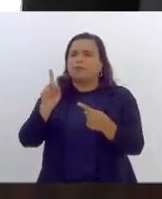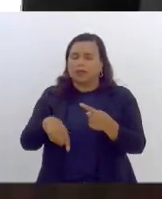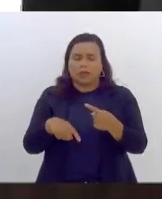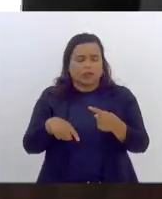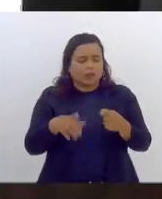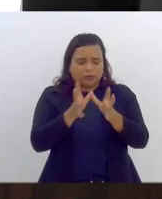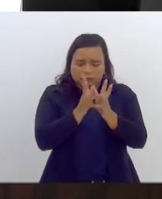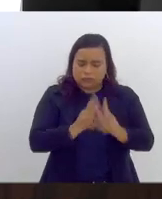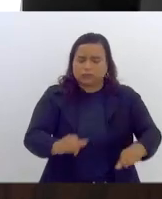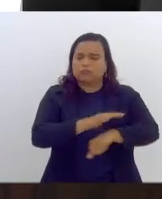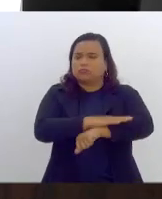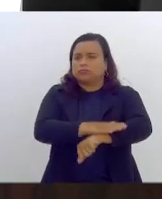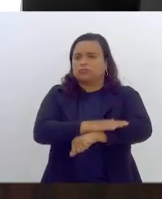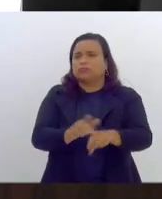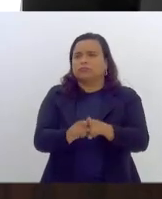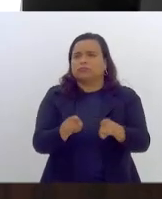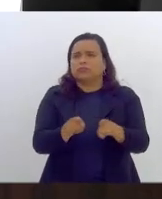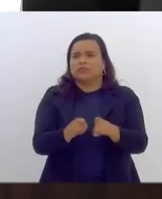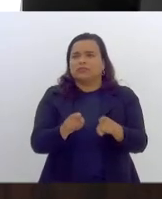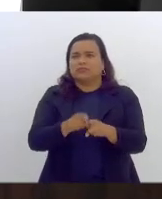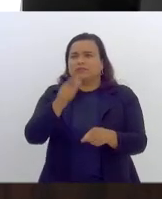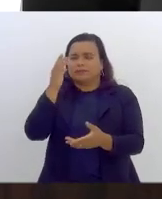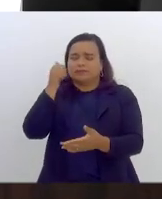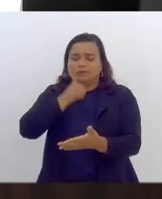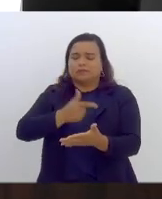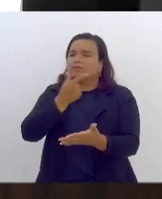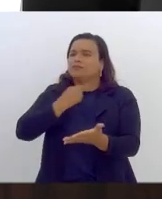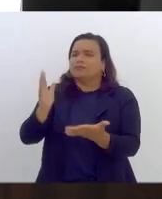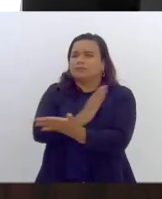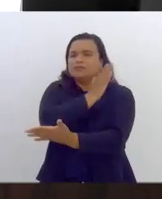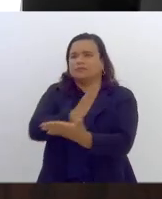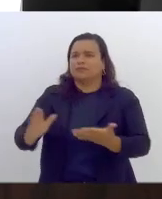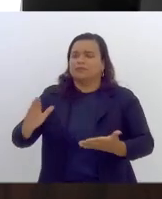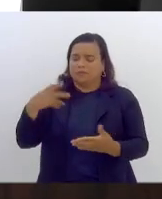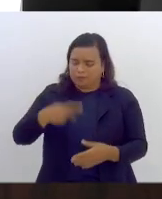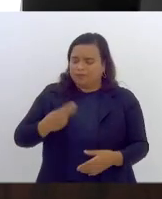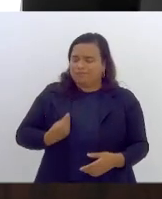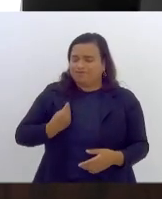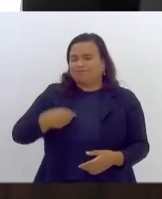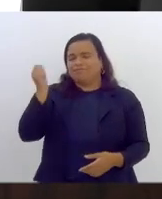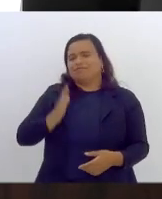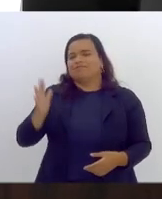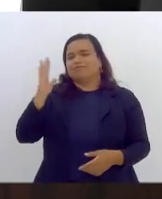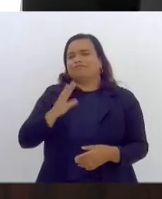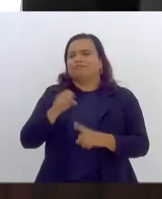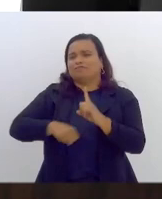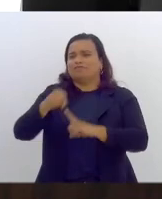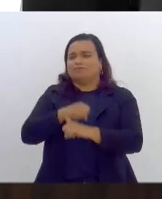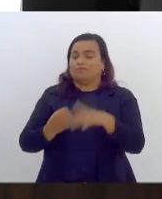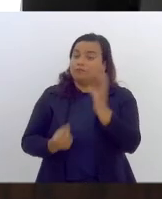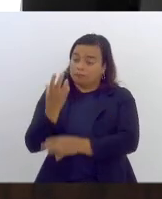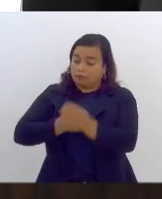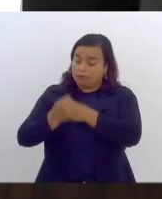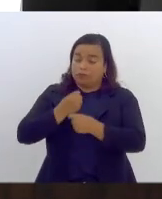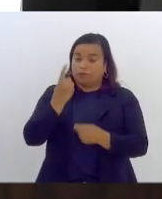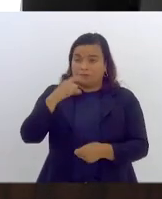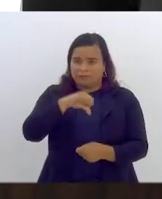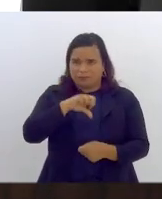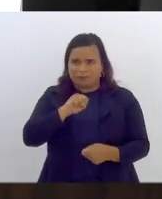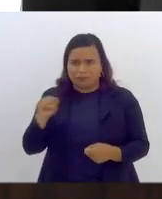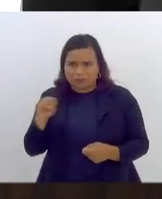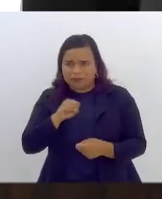erradicação do racismo e do sexismo ainda vigentes na sociedade brasileira. Fundado em 1988, configura